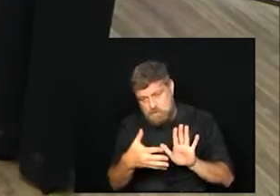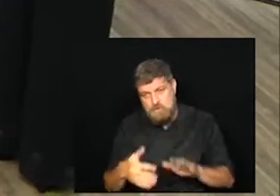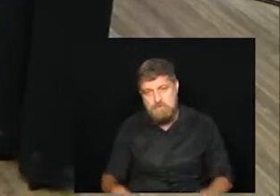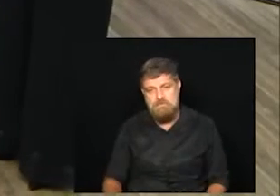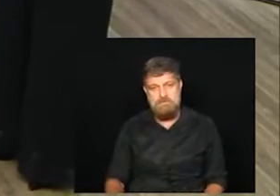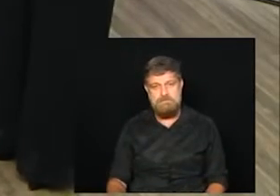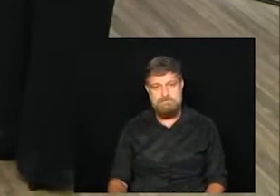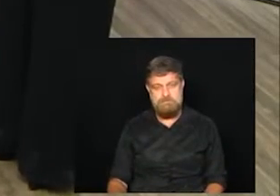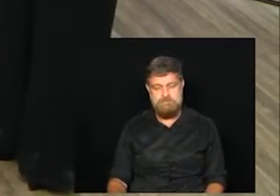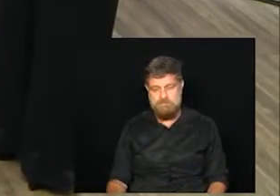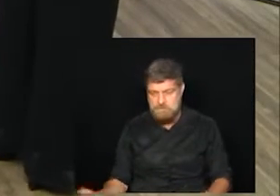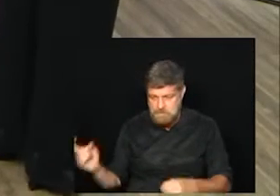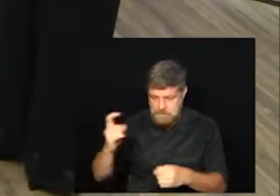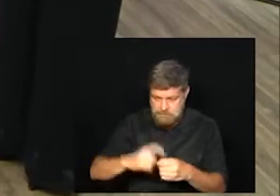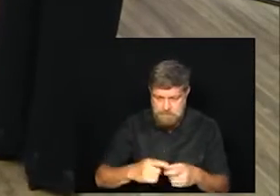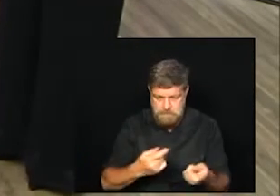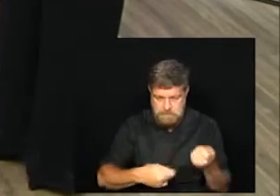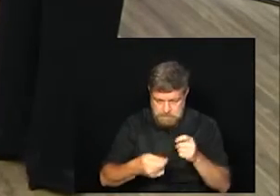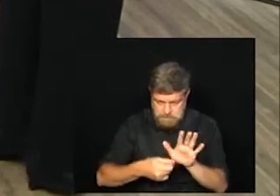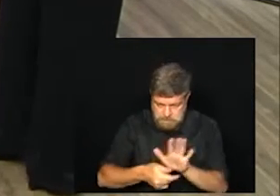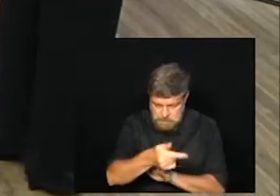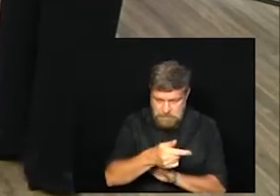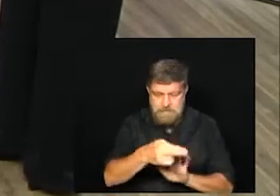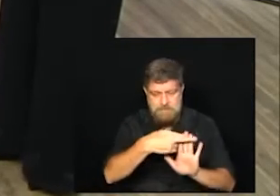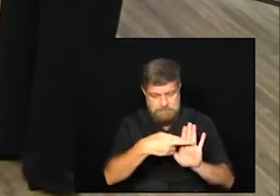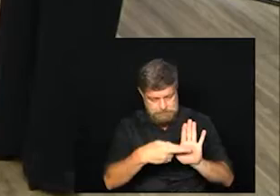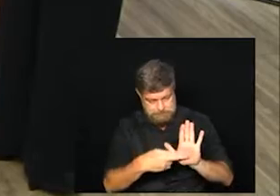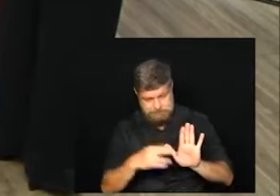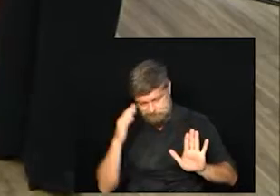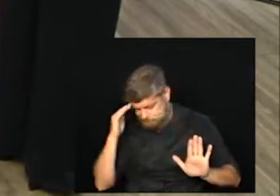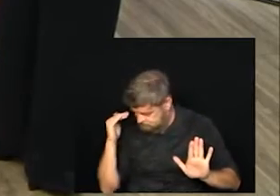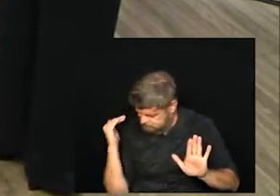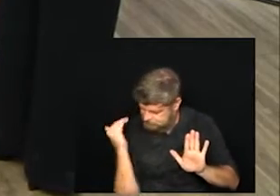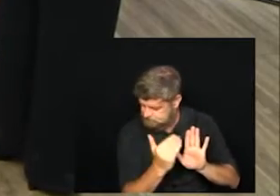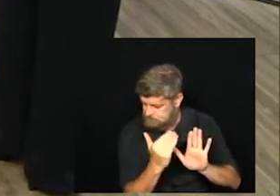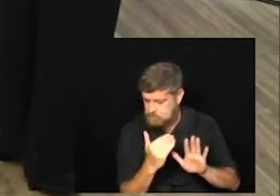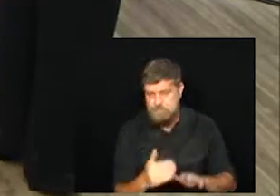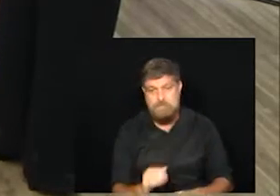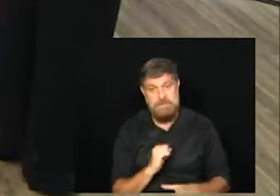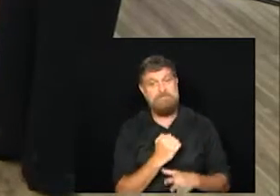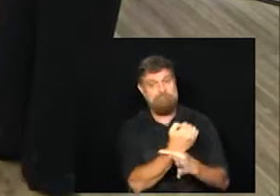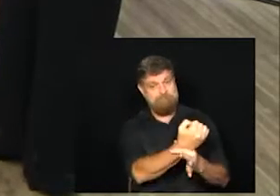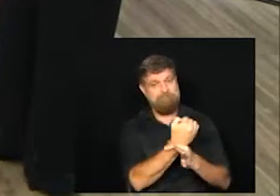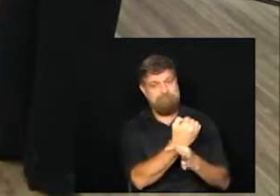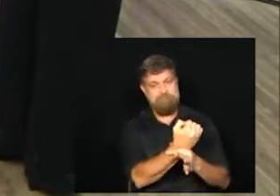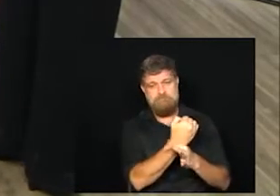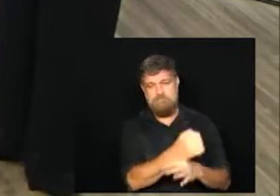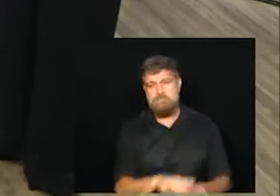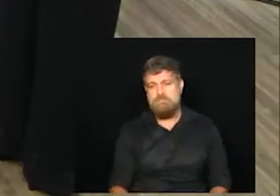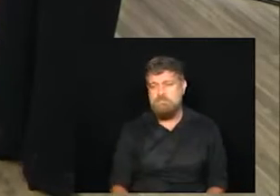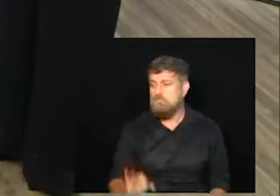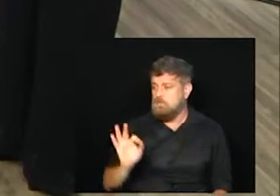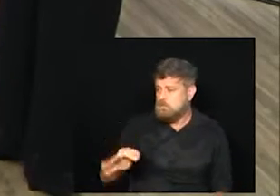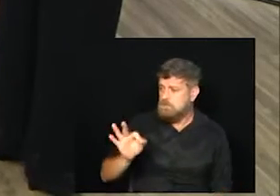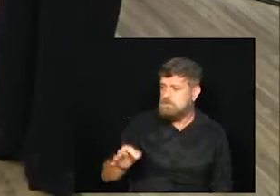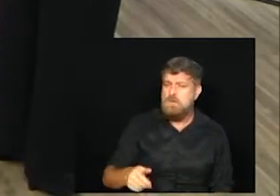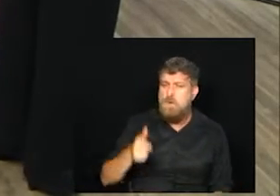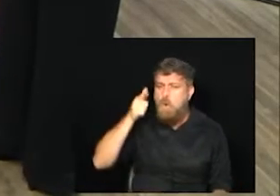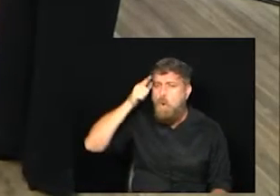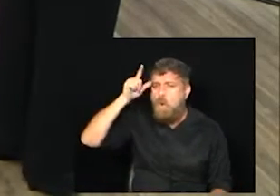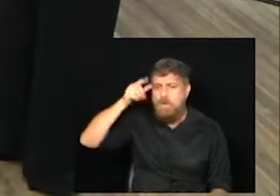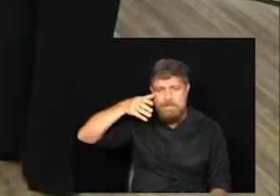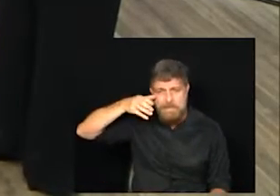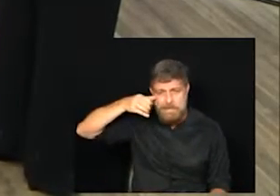dessa retomada, mas cumprindo todos os protocolos de segurança. Certíssimo. Minabreu, ontem o André